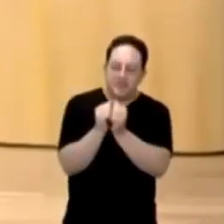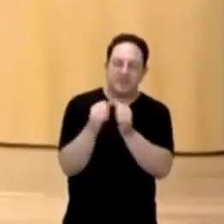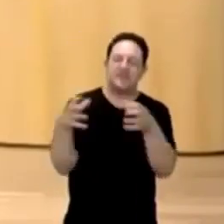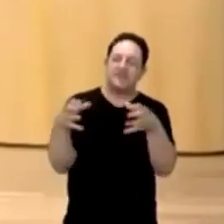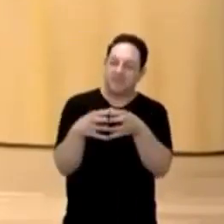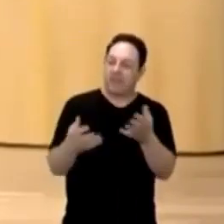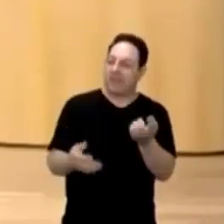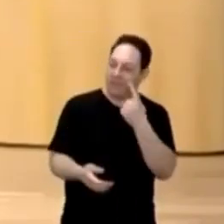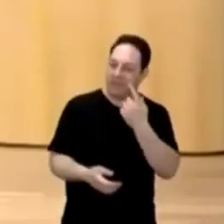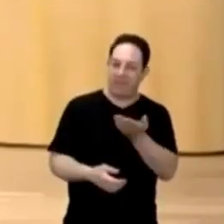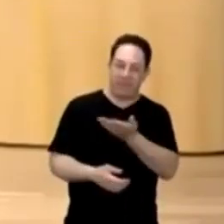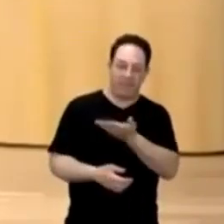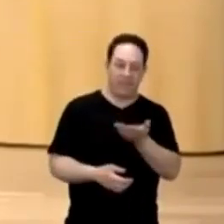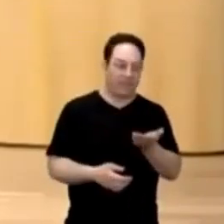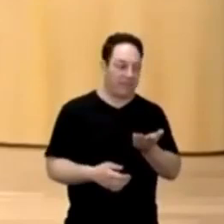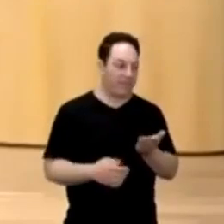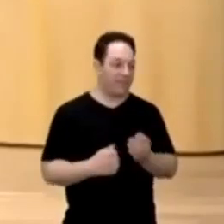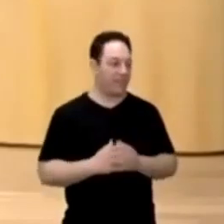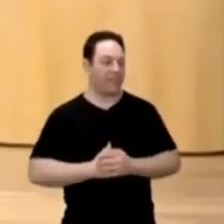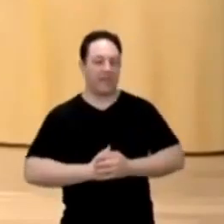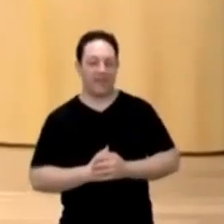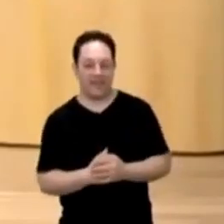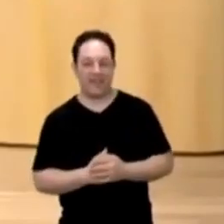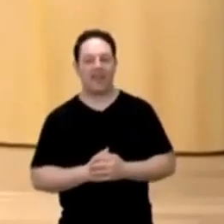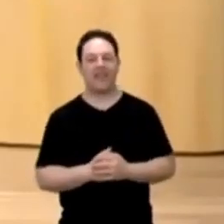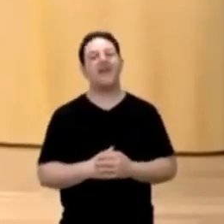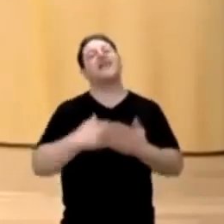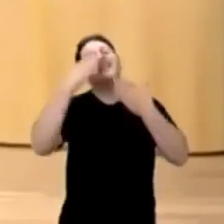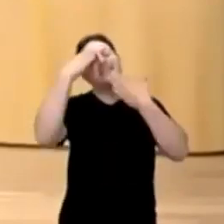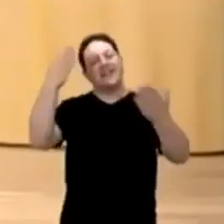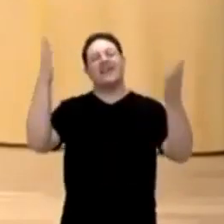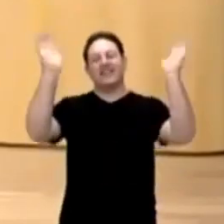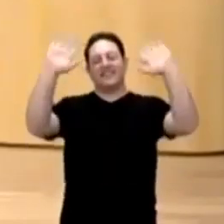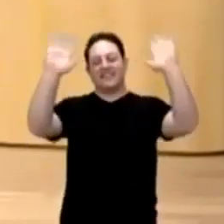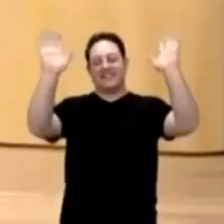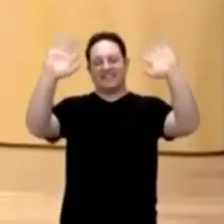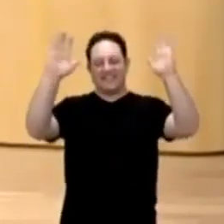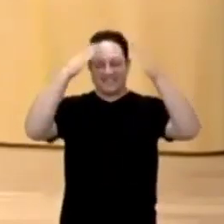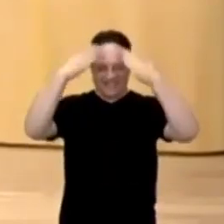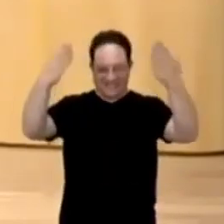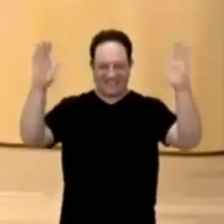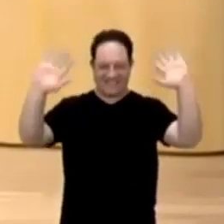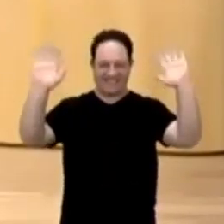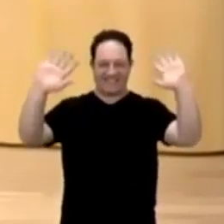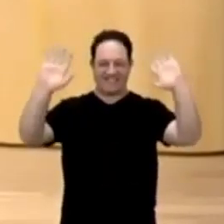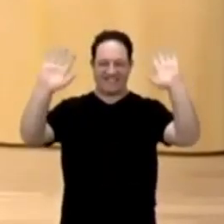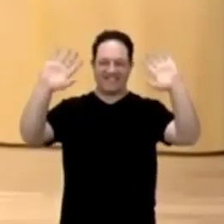momento, assim, esse compartilhamento. Super especial. Muito obrigado, obrigada, gente. Obrigada, gente.